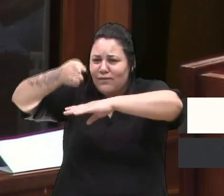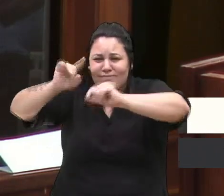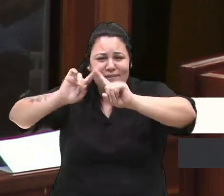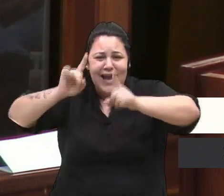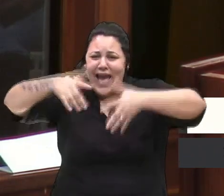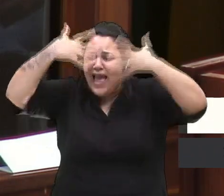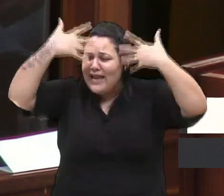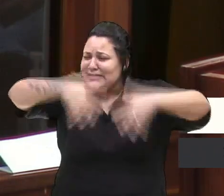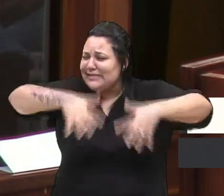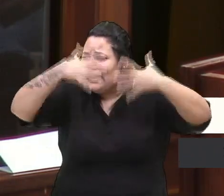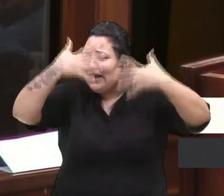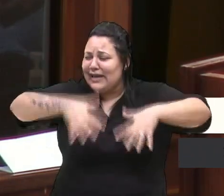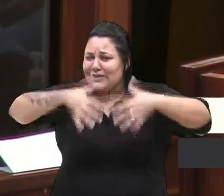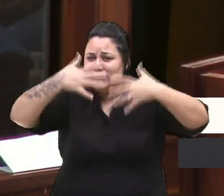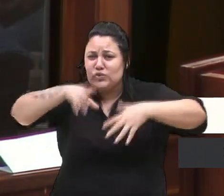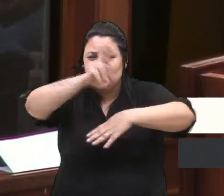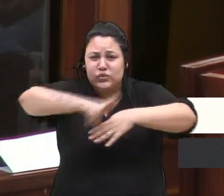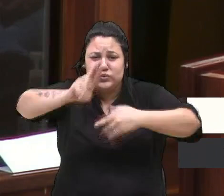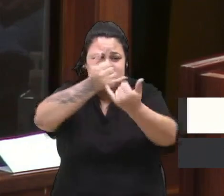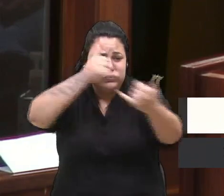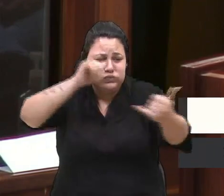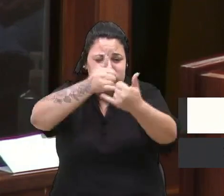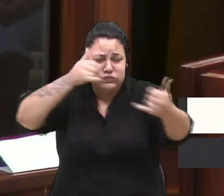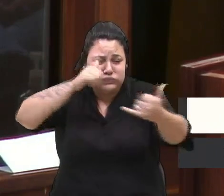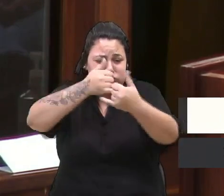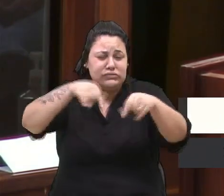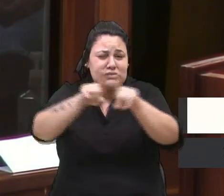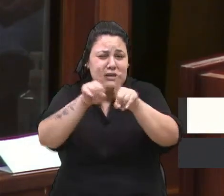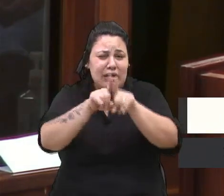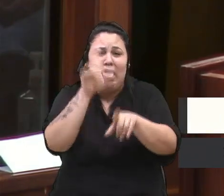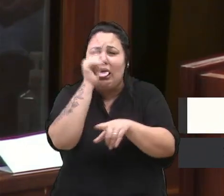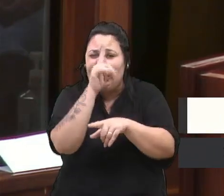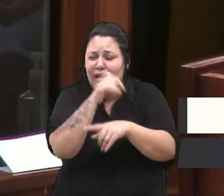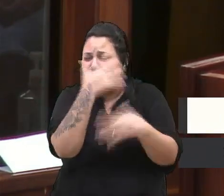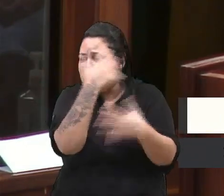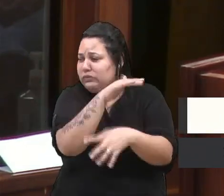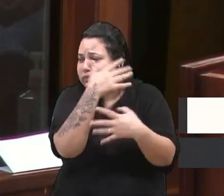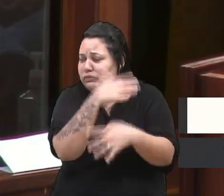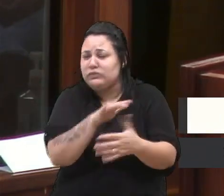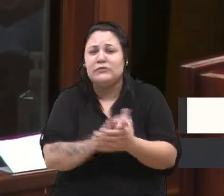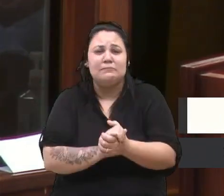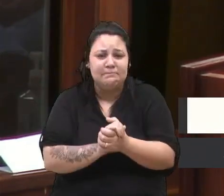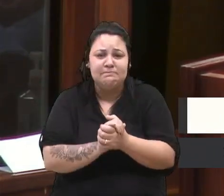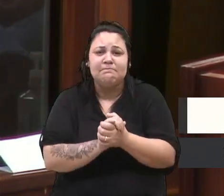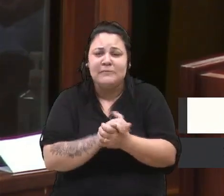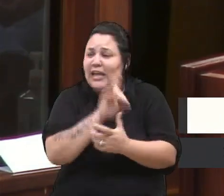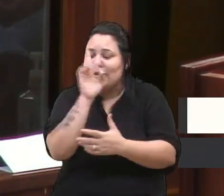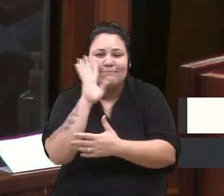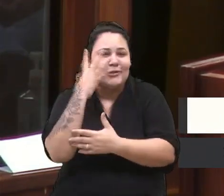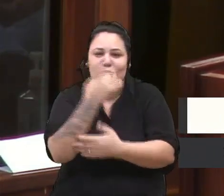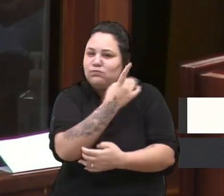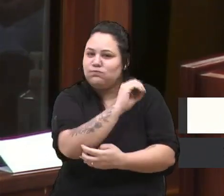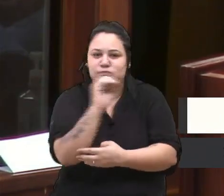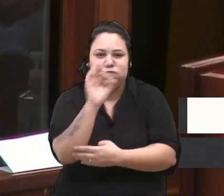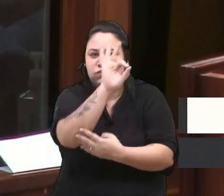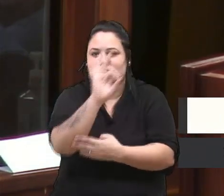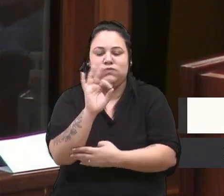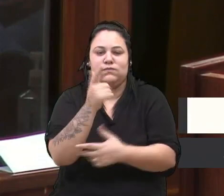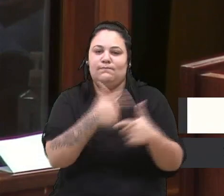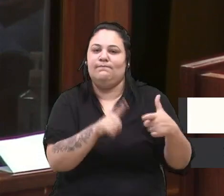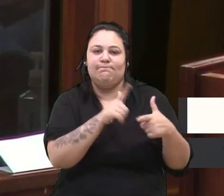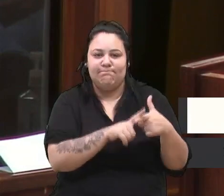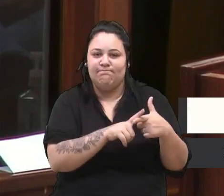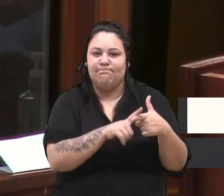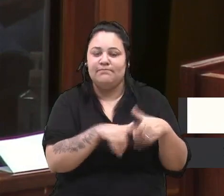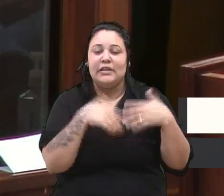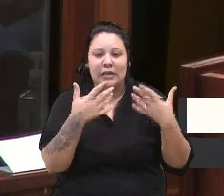caro, o consumo de energia é caro, o consumo de água é altíssimo e não é que resolva 100% o problema. Então